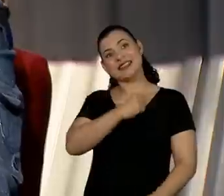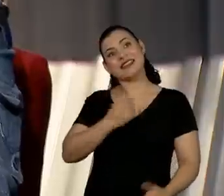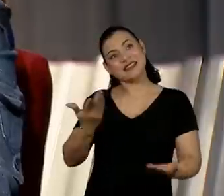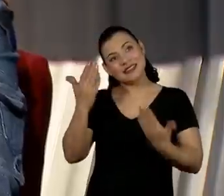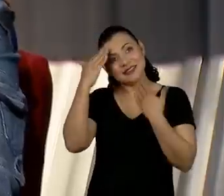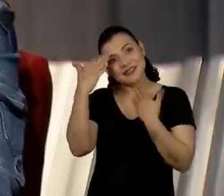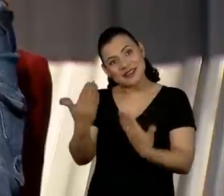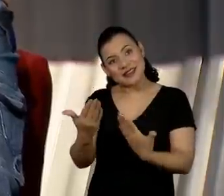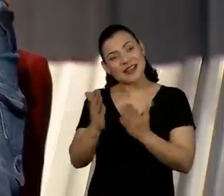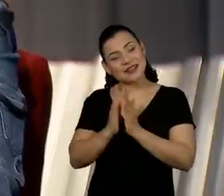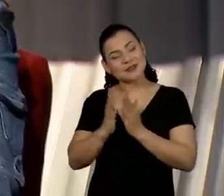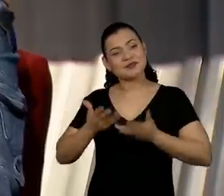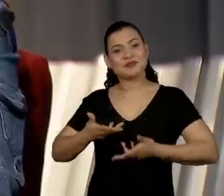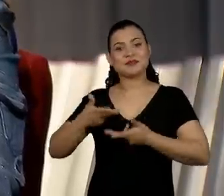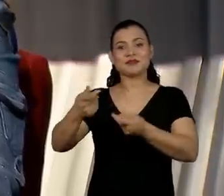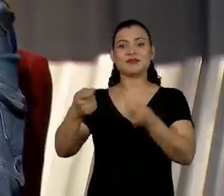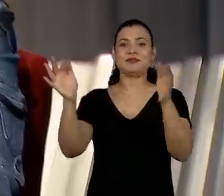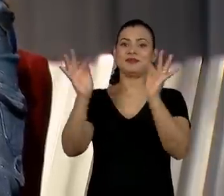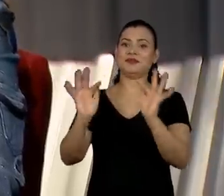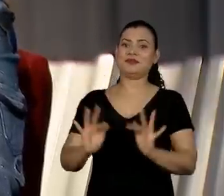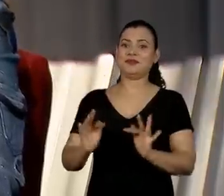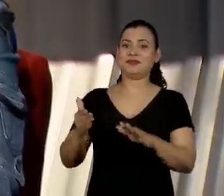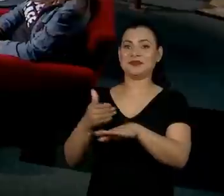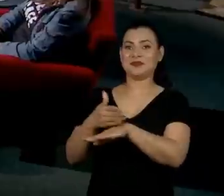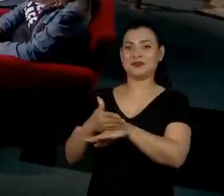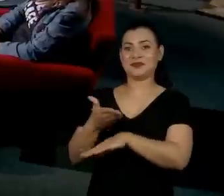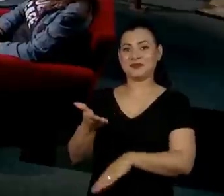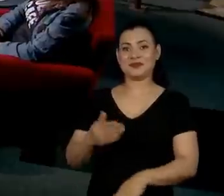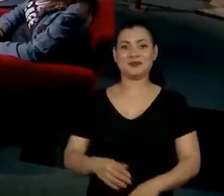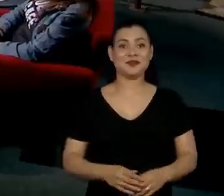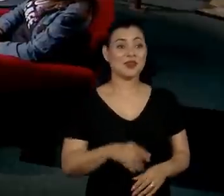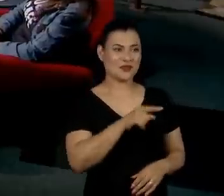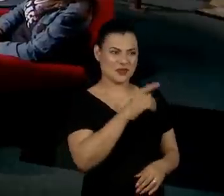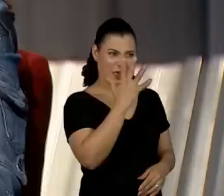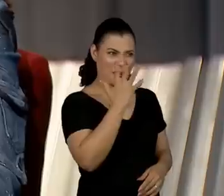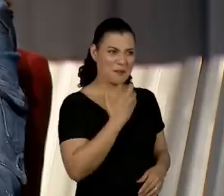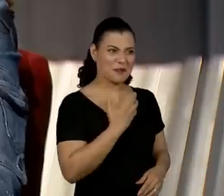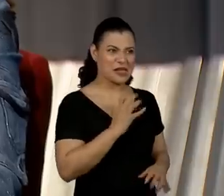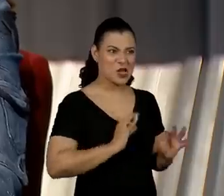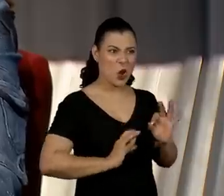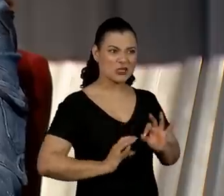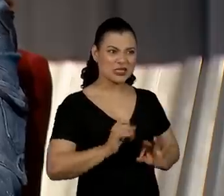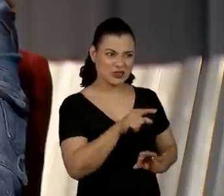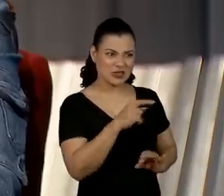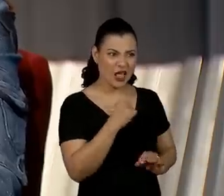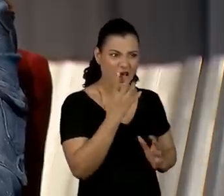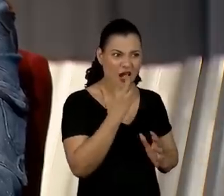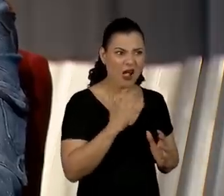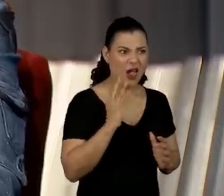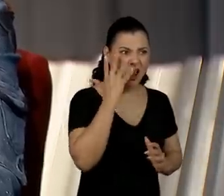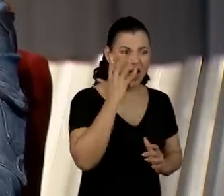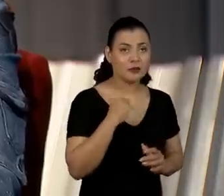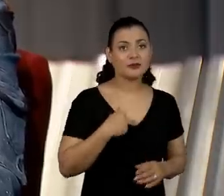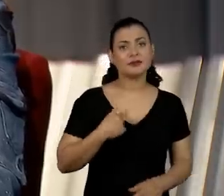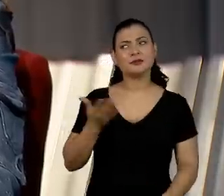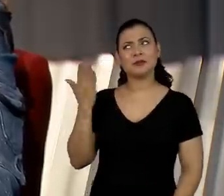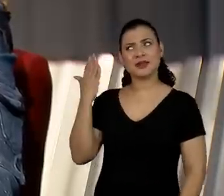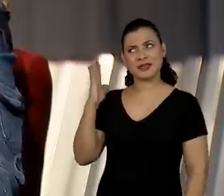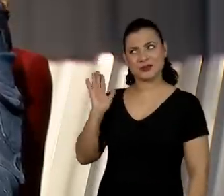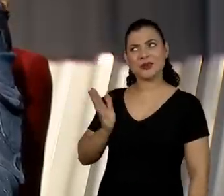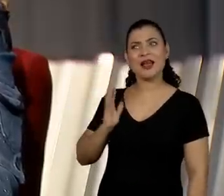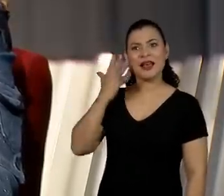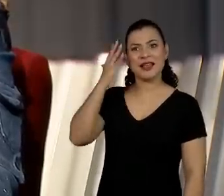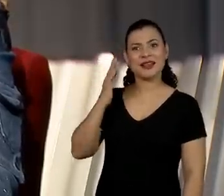obrigada pelo convite tô muito feliz de estar aqui Você é braba Janaína já foi mais